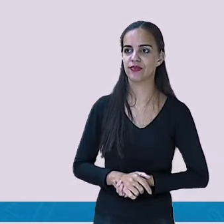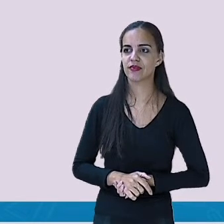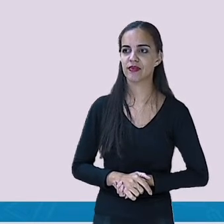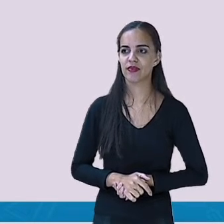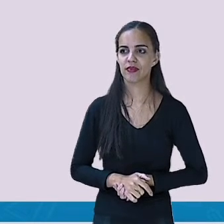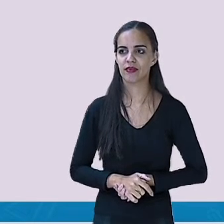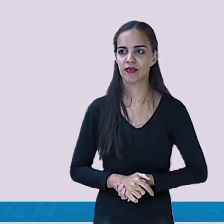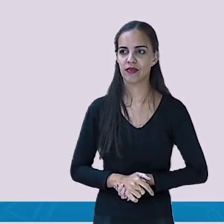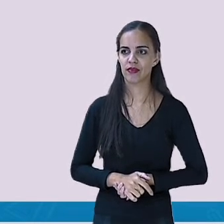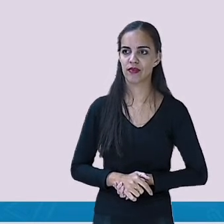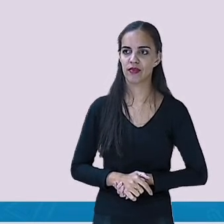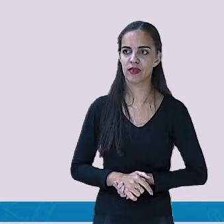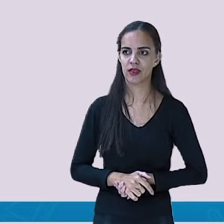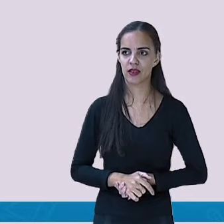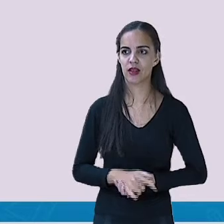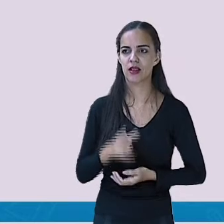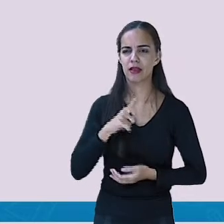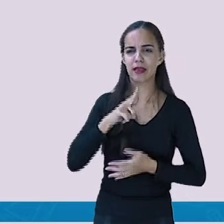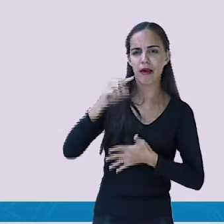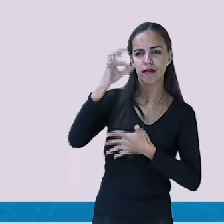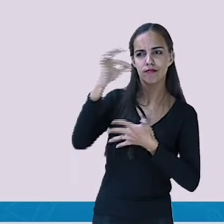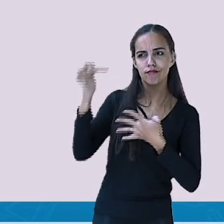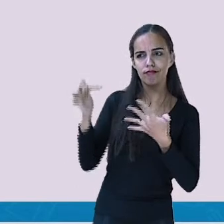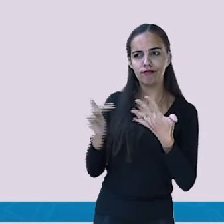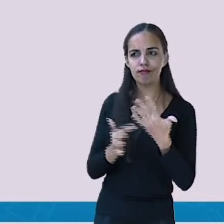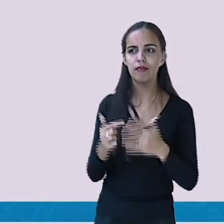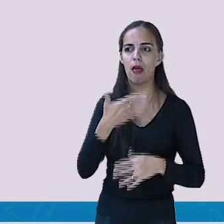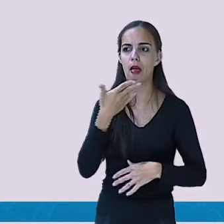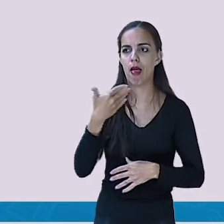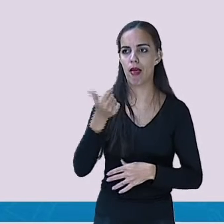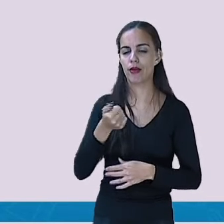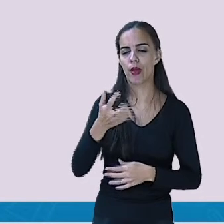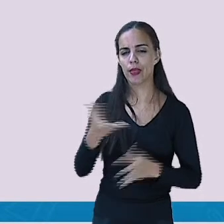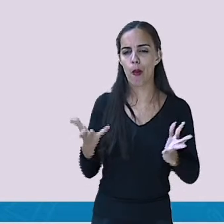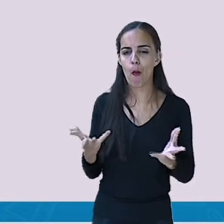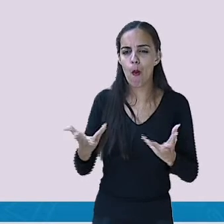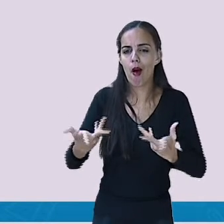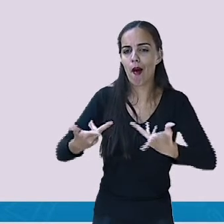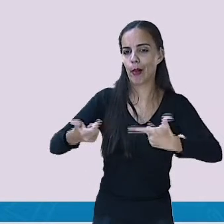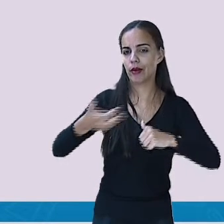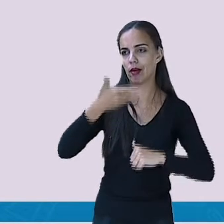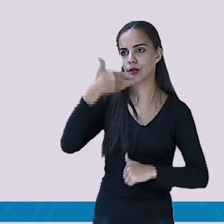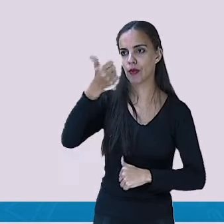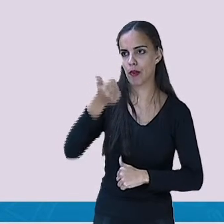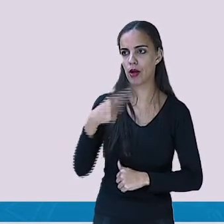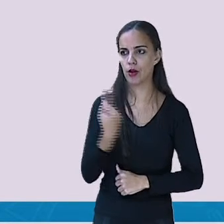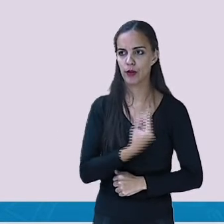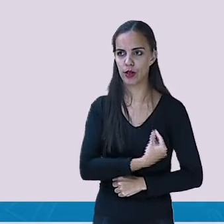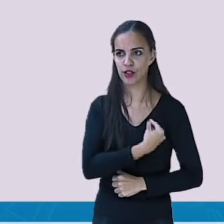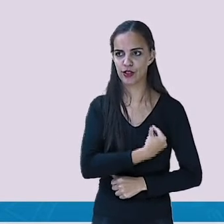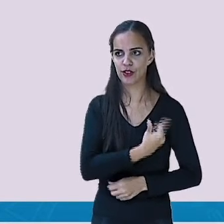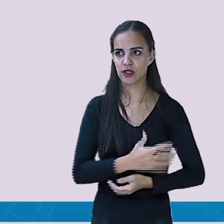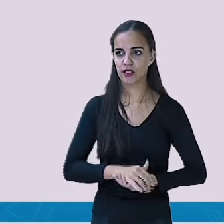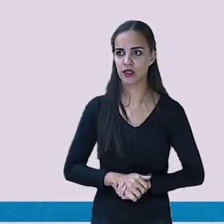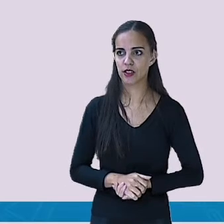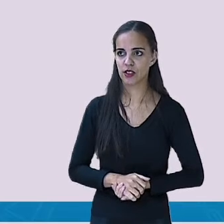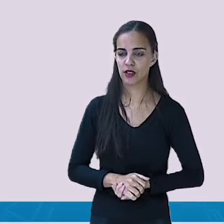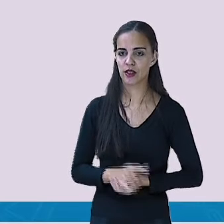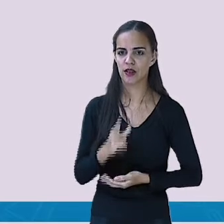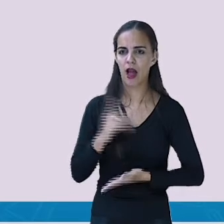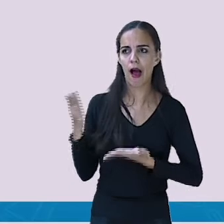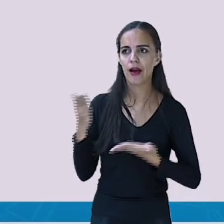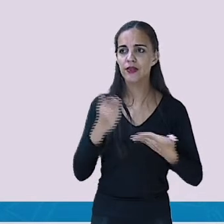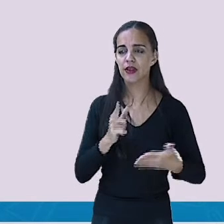lado, este aspecto, essas condições, esta qualidade do ambiente, tá? E aí vem